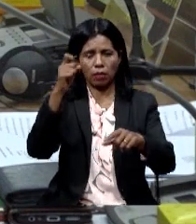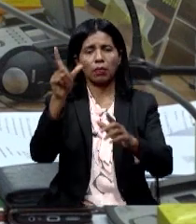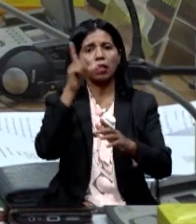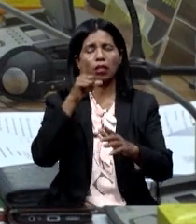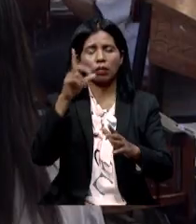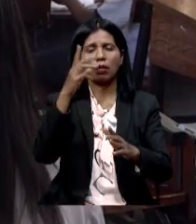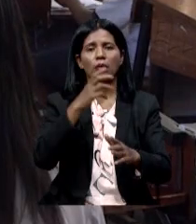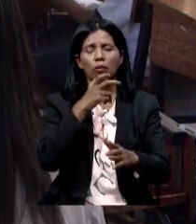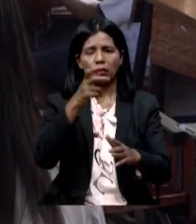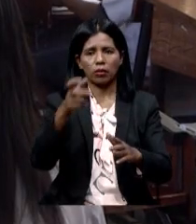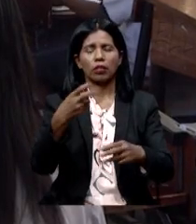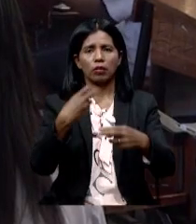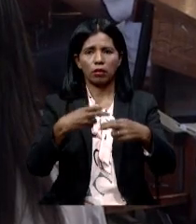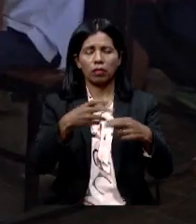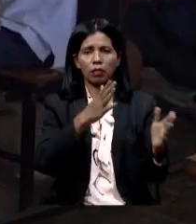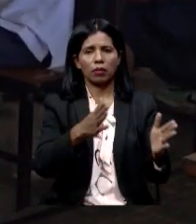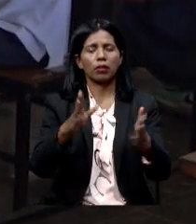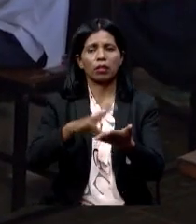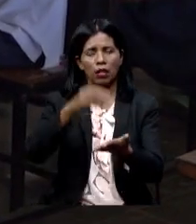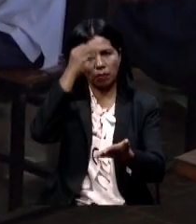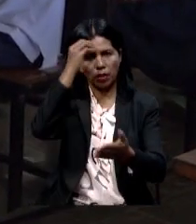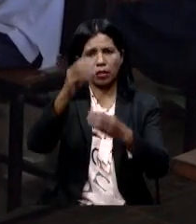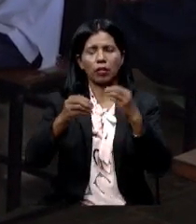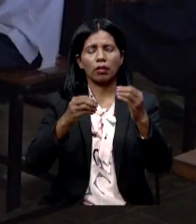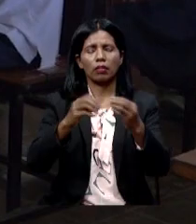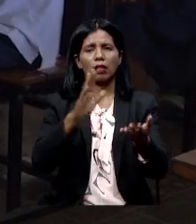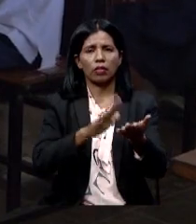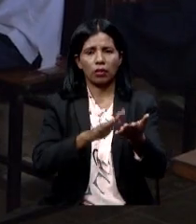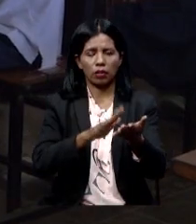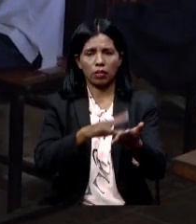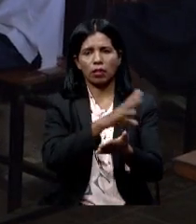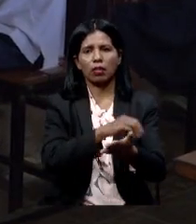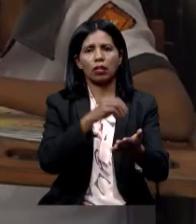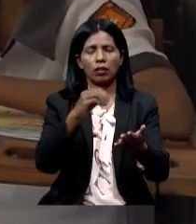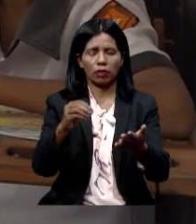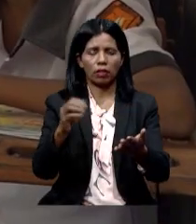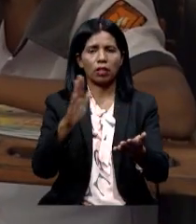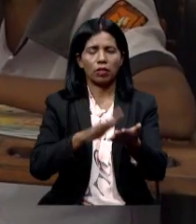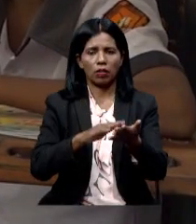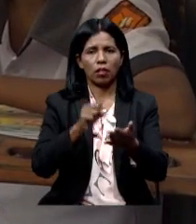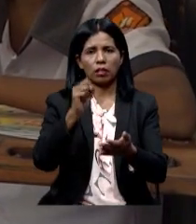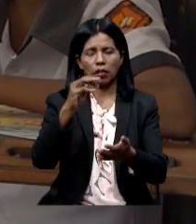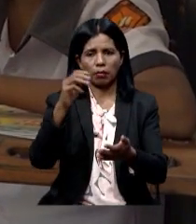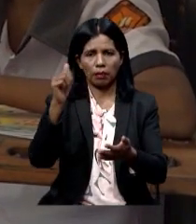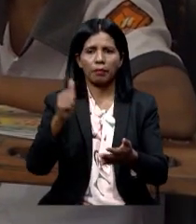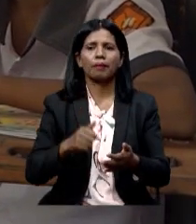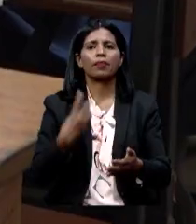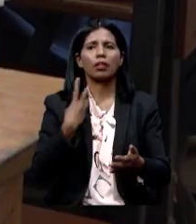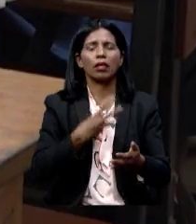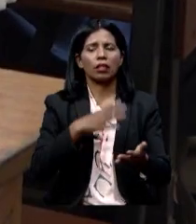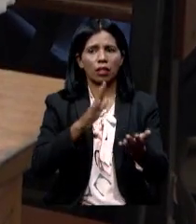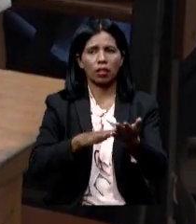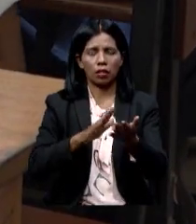portuguesa é obstáculo e a processo de aprendizagem e a ensino básico do ensino superior. E a itania